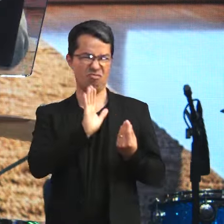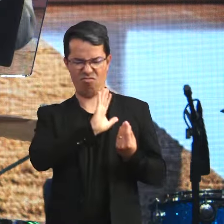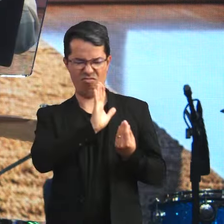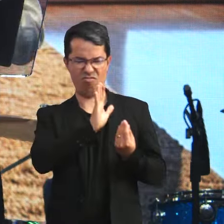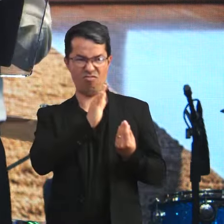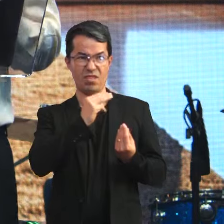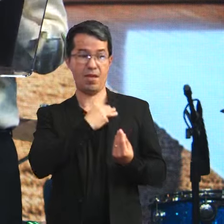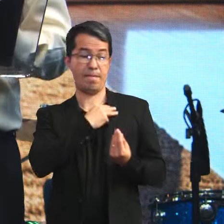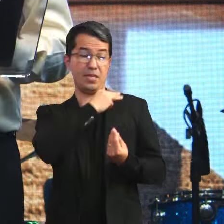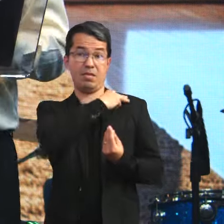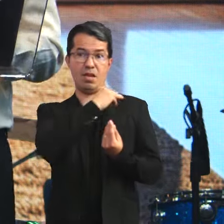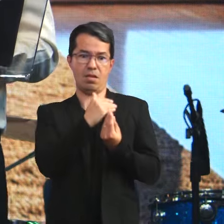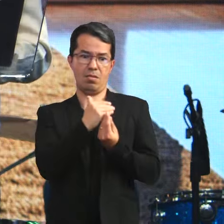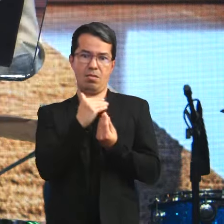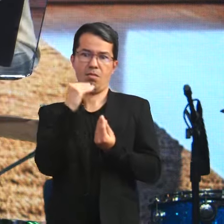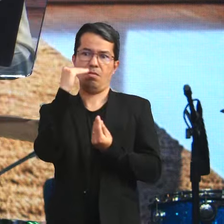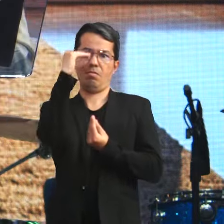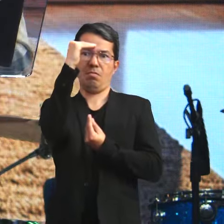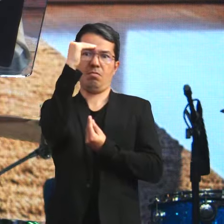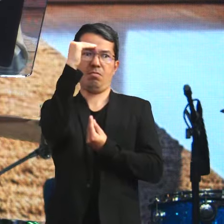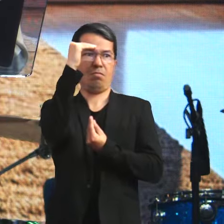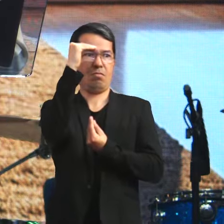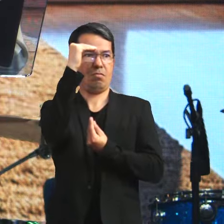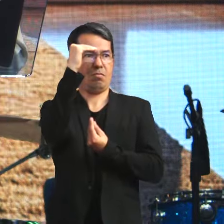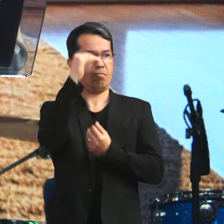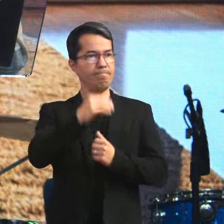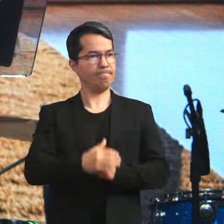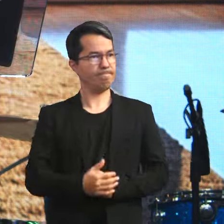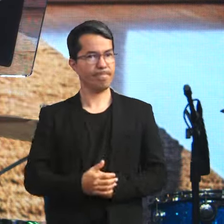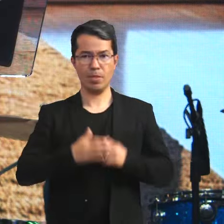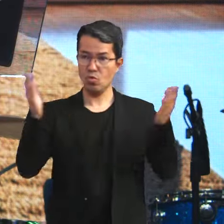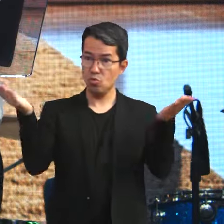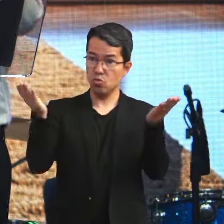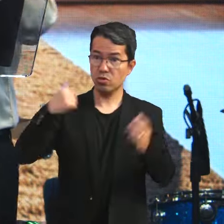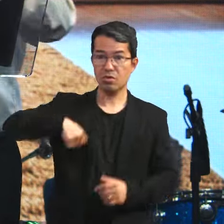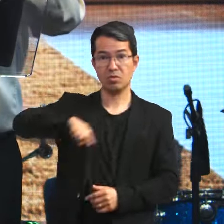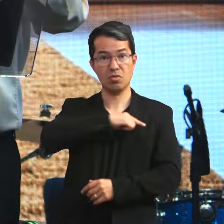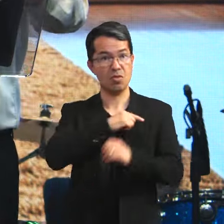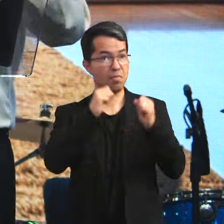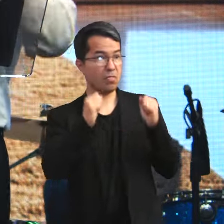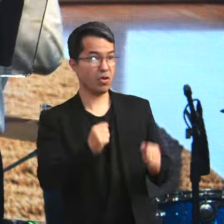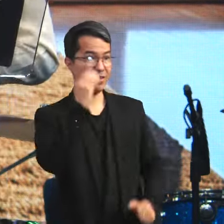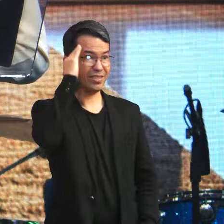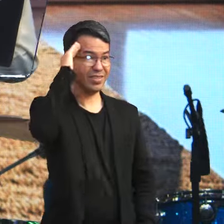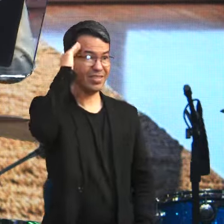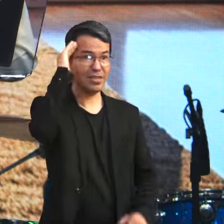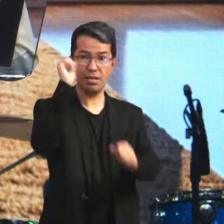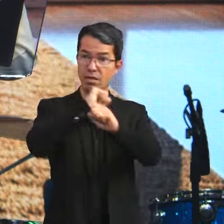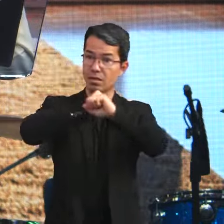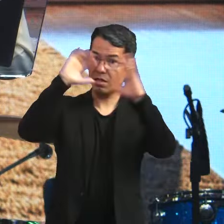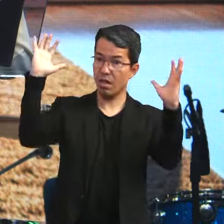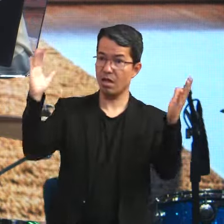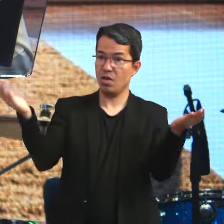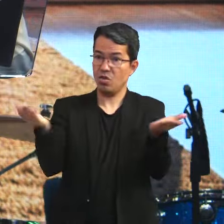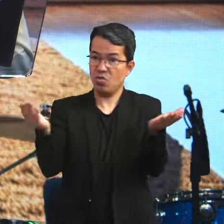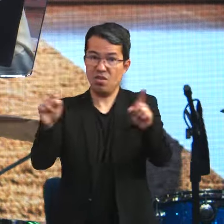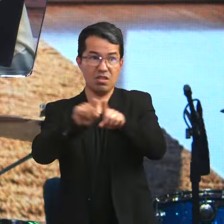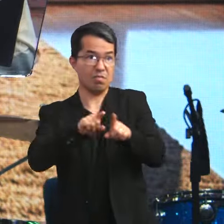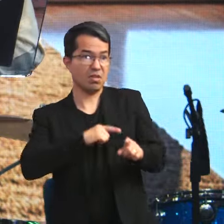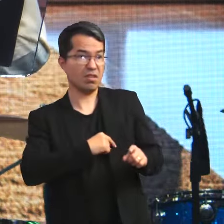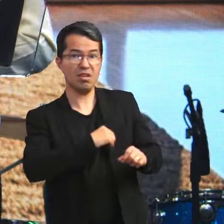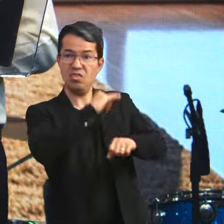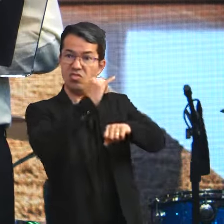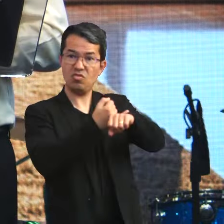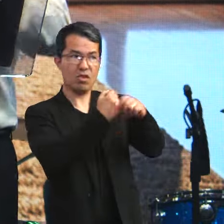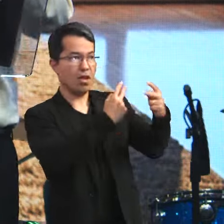prpria vida por ISO podemos enter por isso podemos entender porç que as ameças de prisões